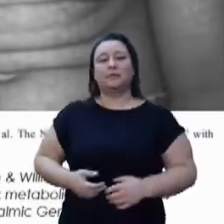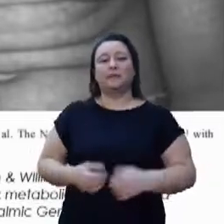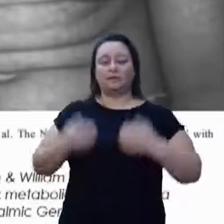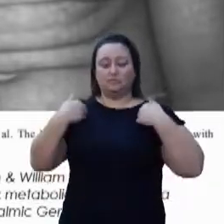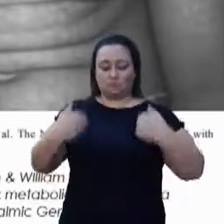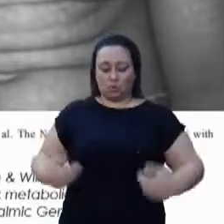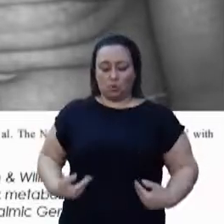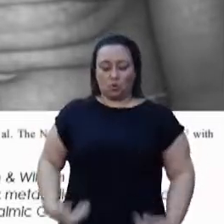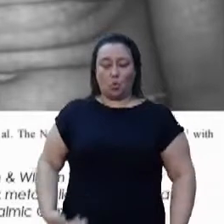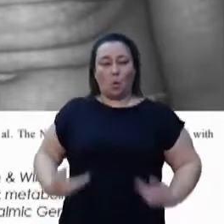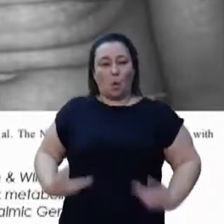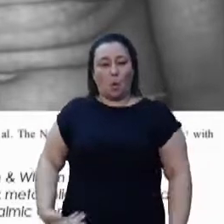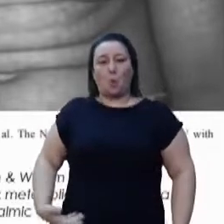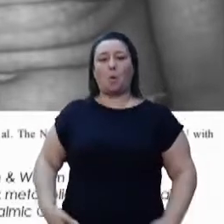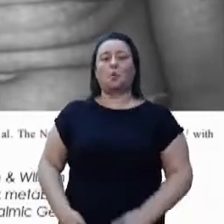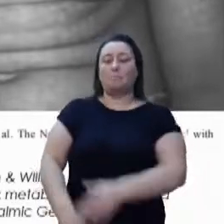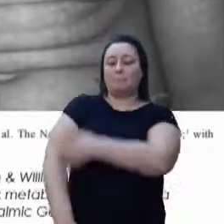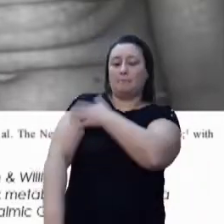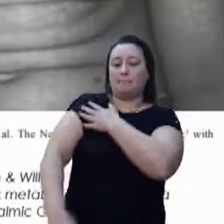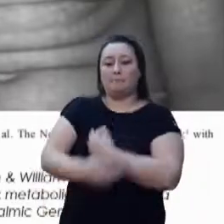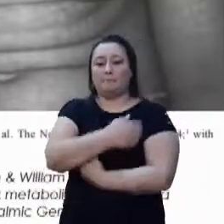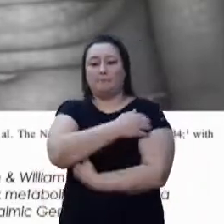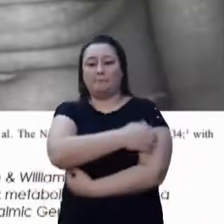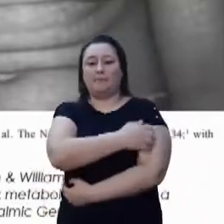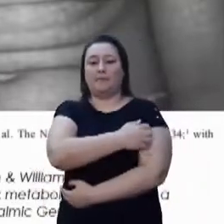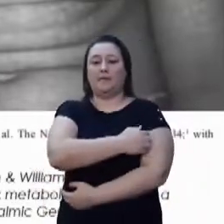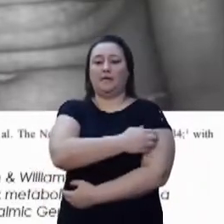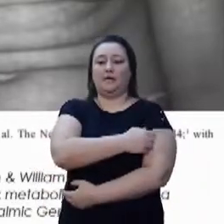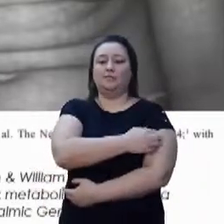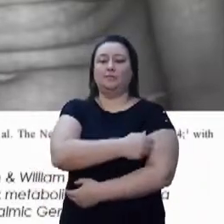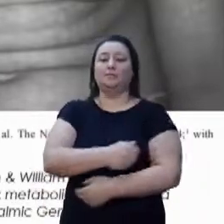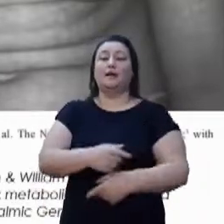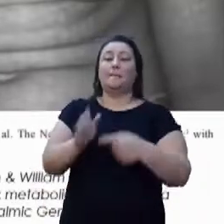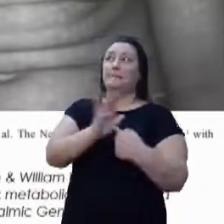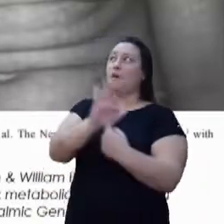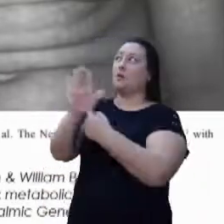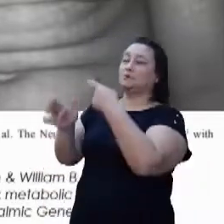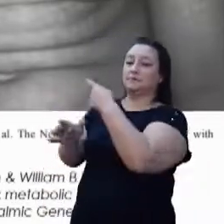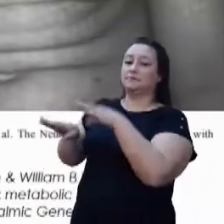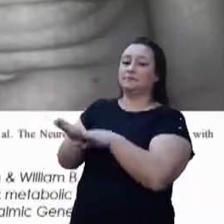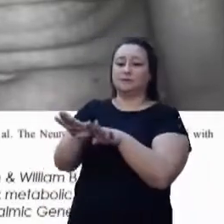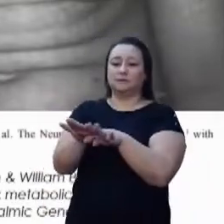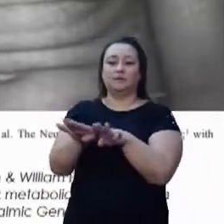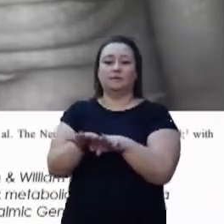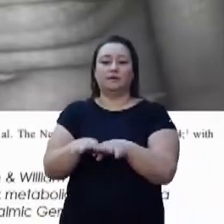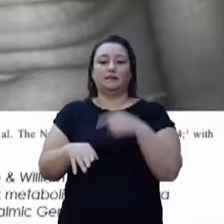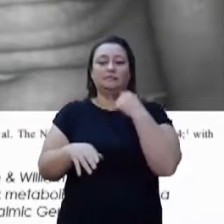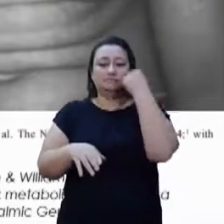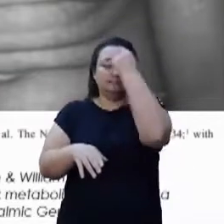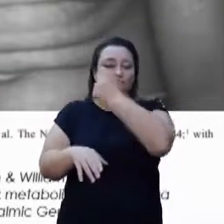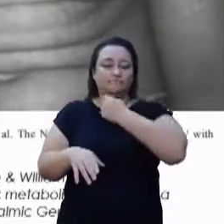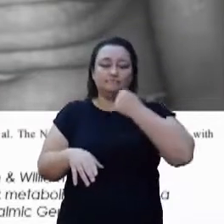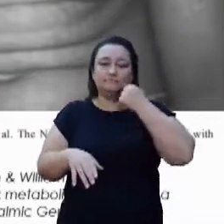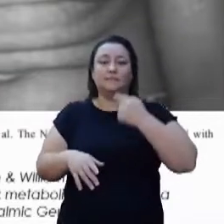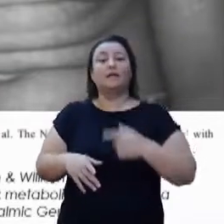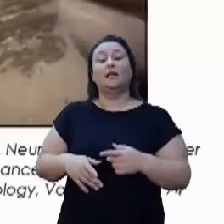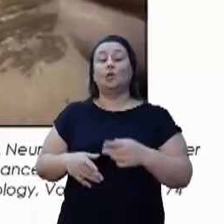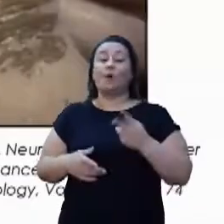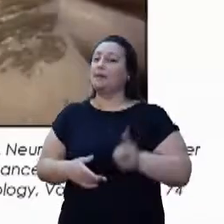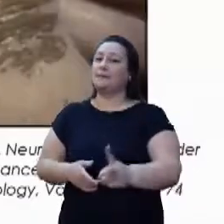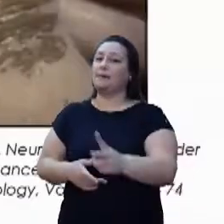tronco, abdômen, membros. Aqui uma apresentação mais rara, também acometendo a face, algo que não é tão comum